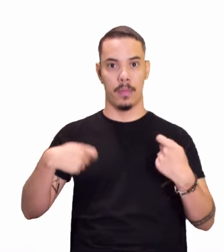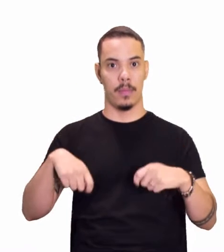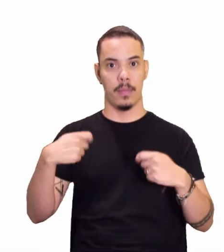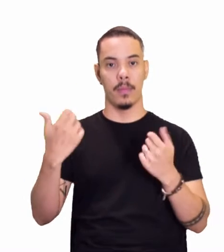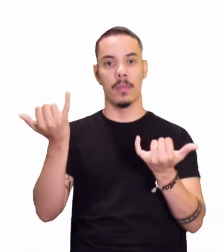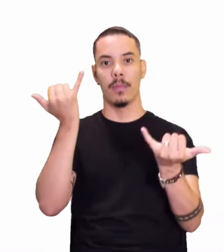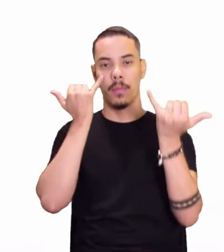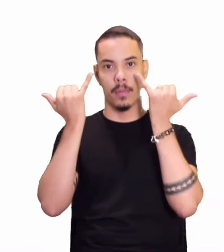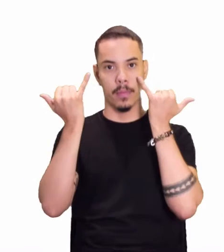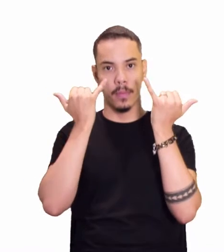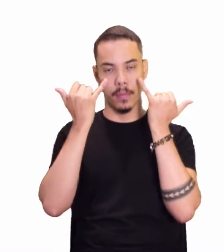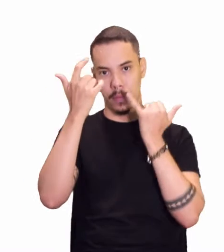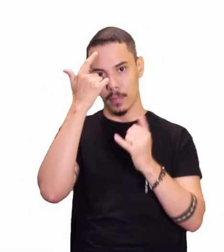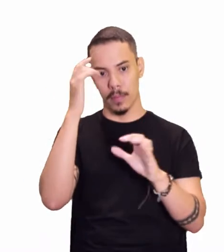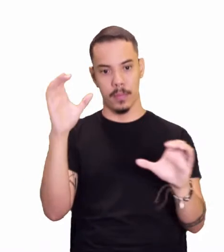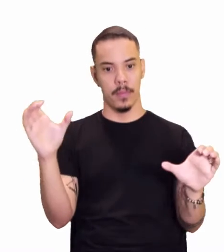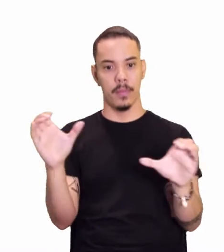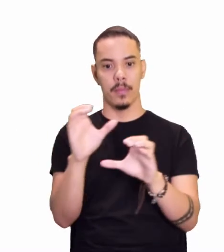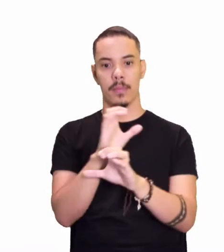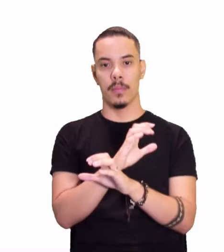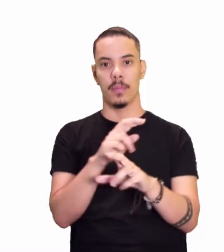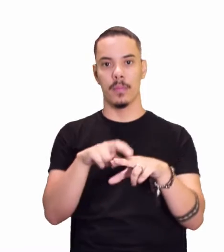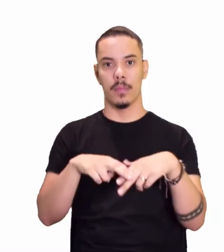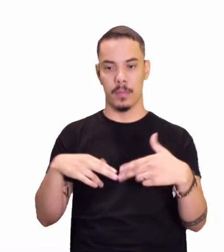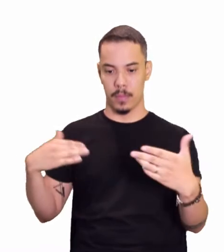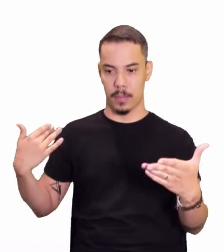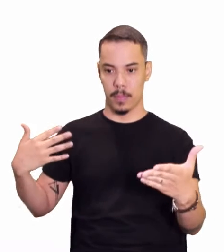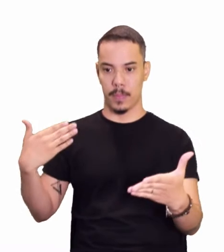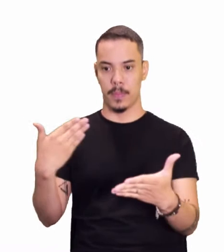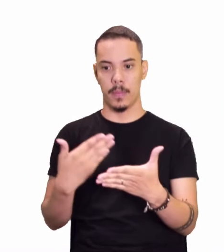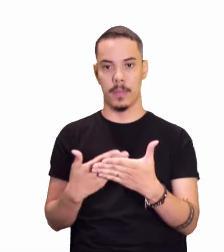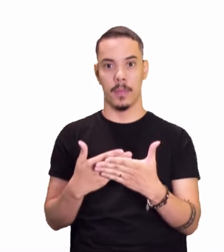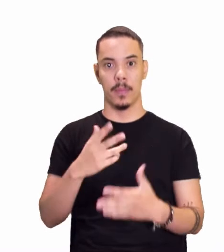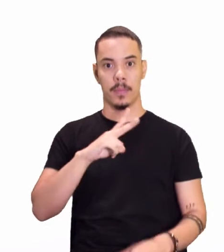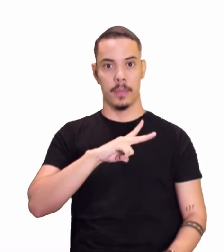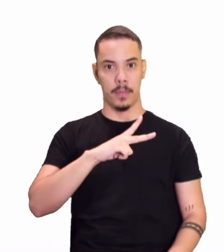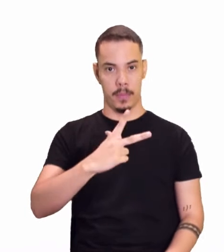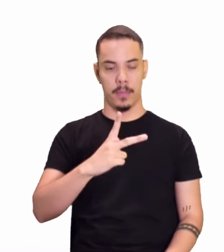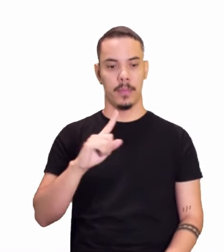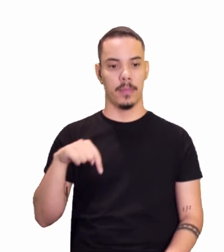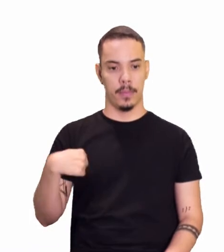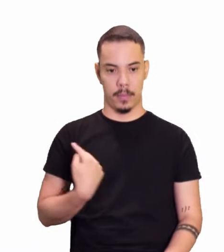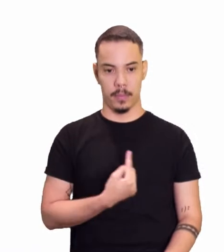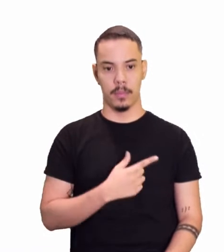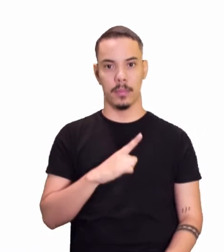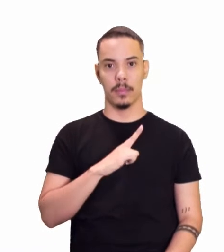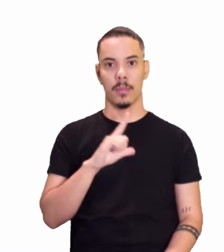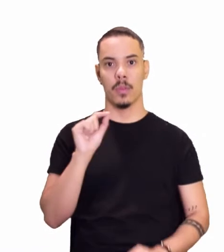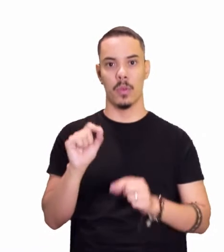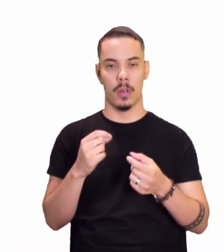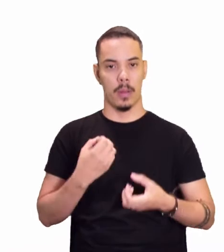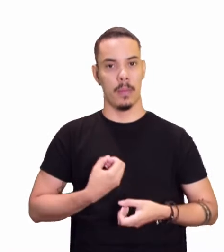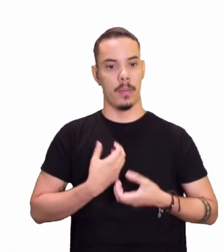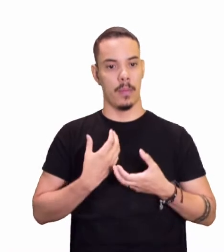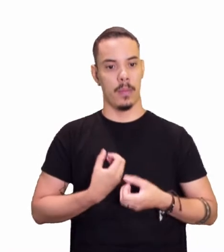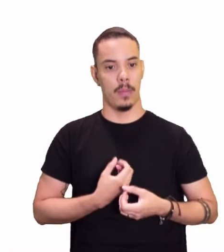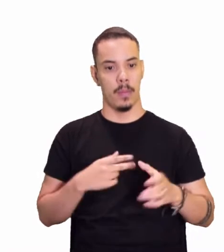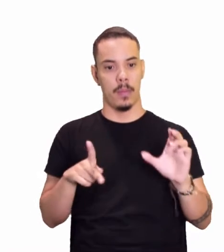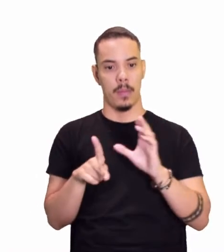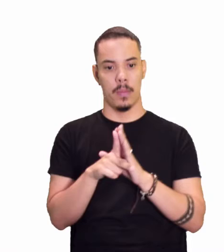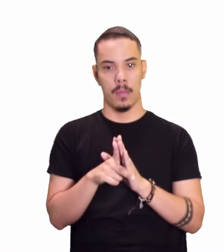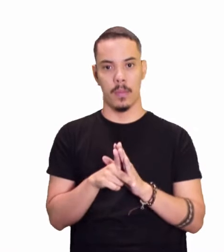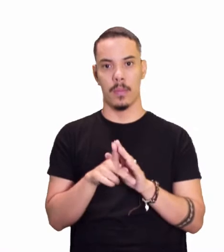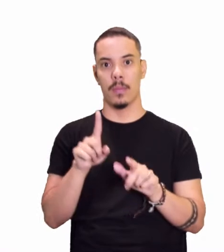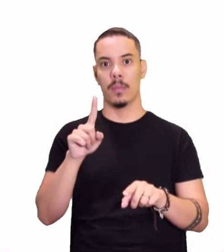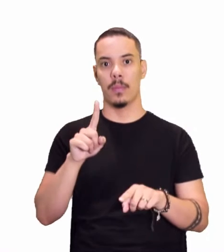a informação que durante aí esse movimento, né, em Portugal, nós vamos ter aí a produção de poesia,